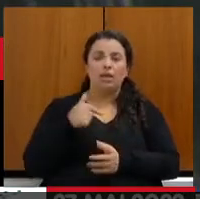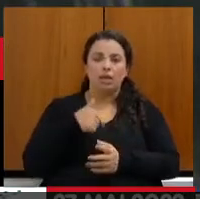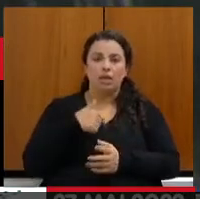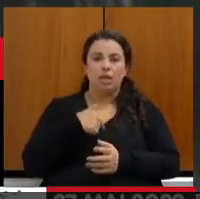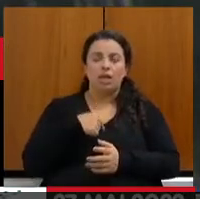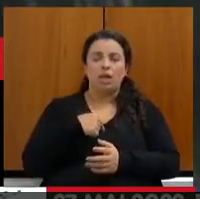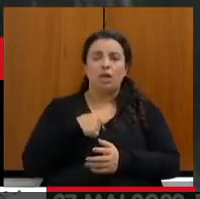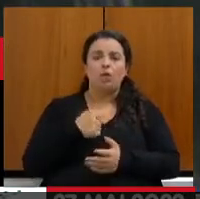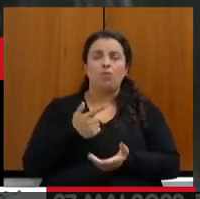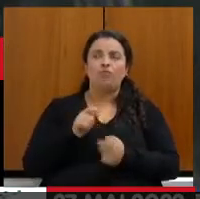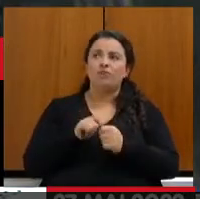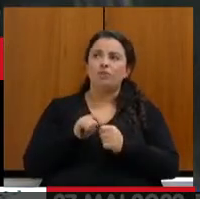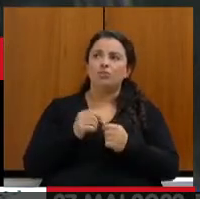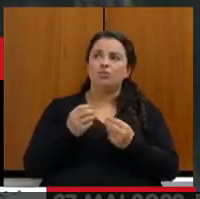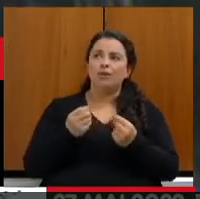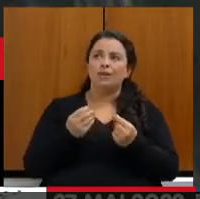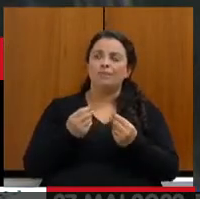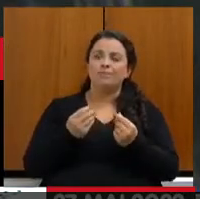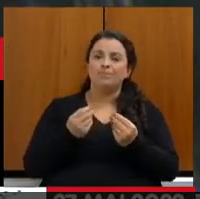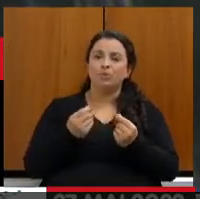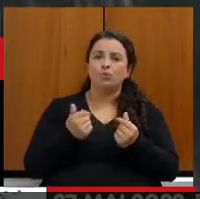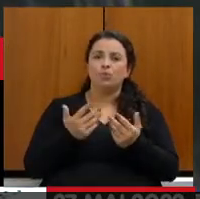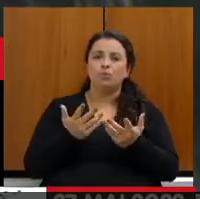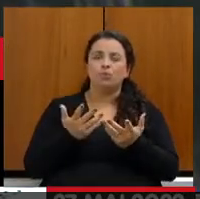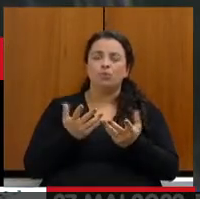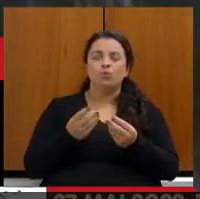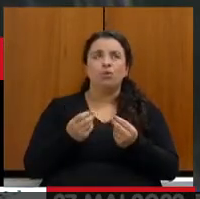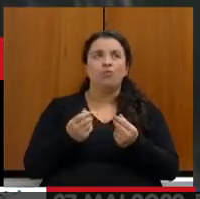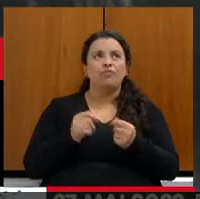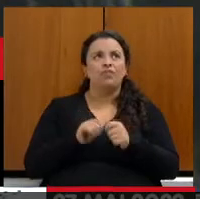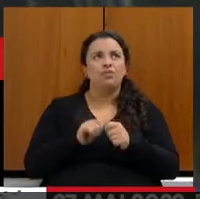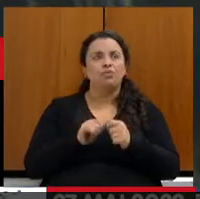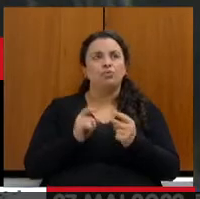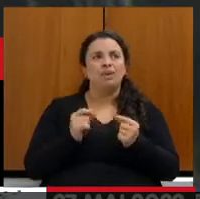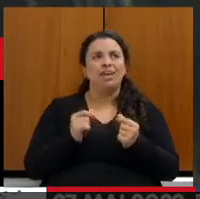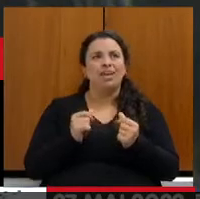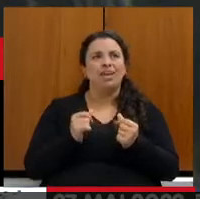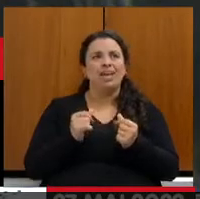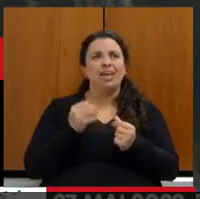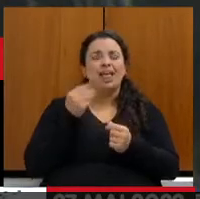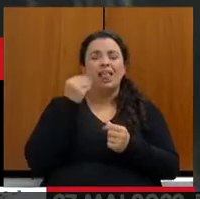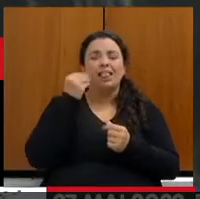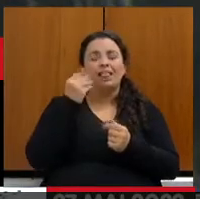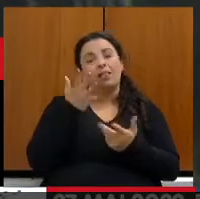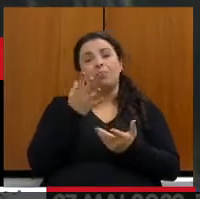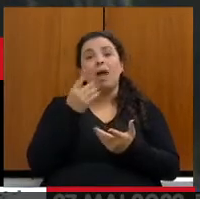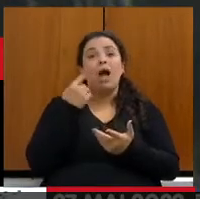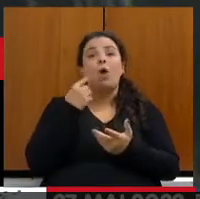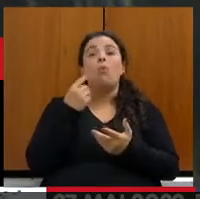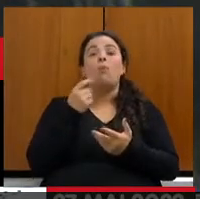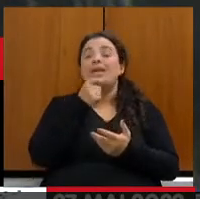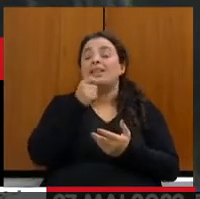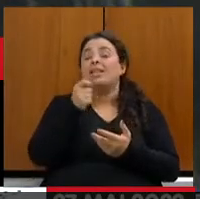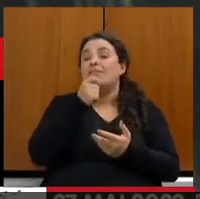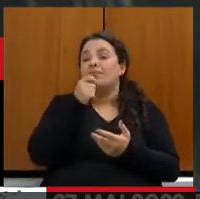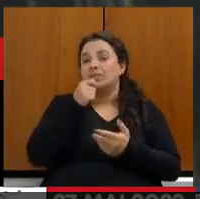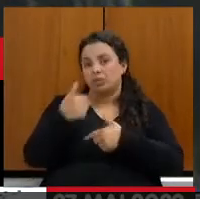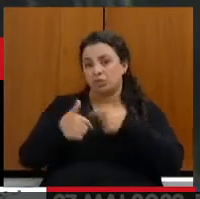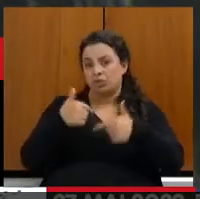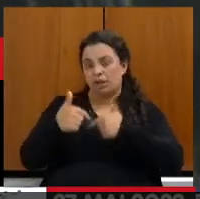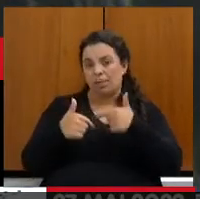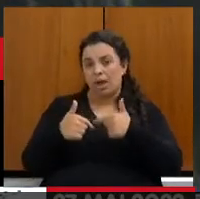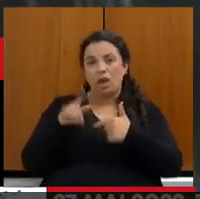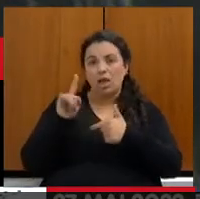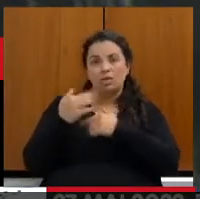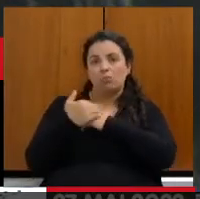E como que eu posso falar um teste né de trabalho aí eu não fui chamada por eu ser